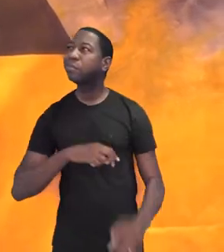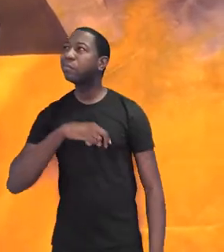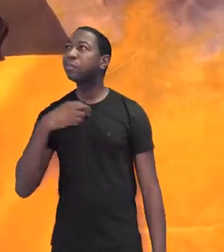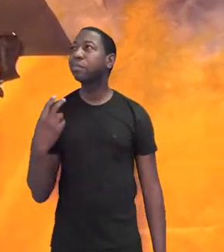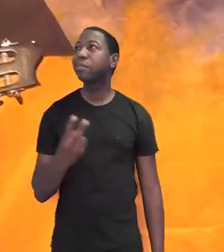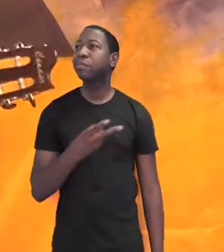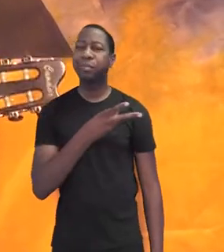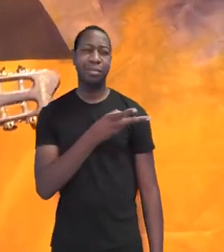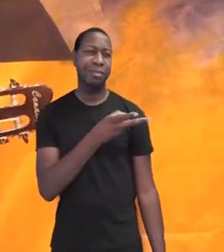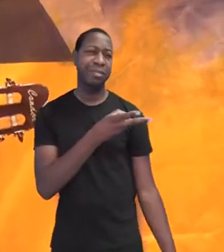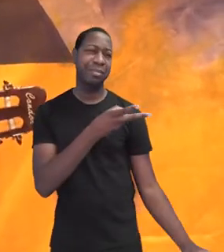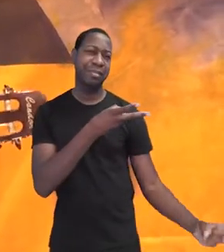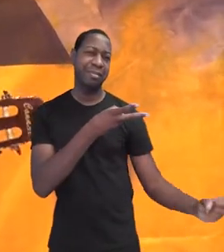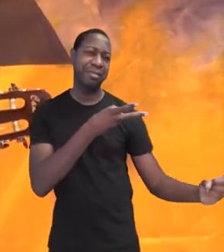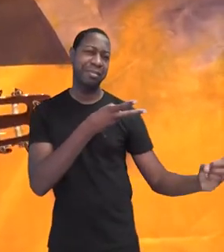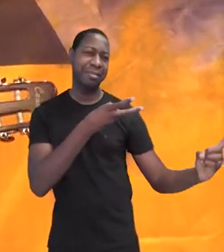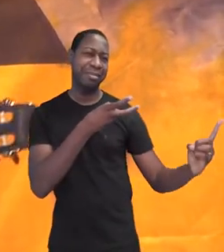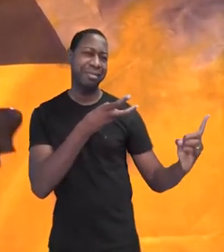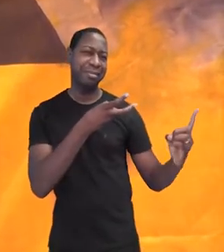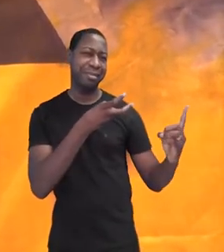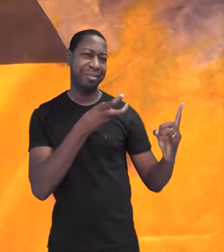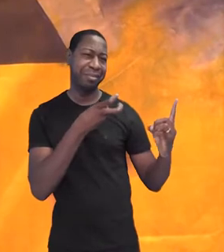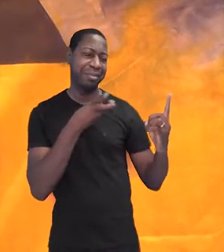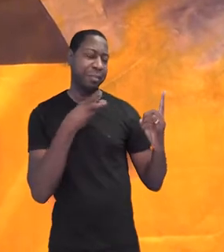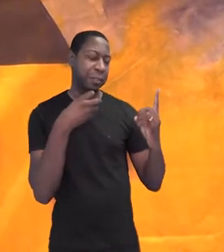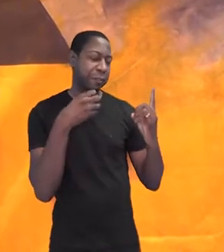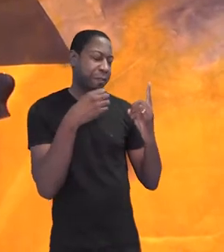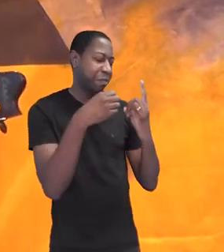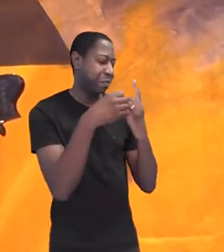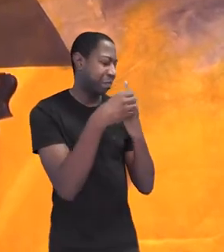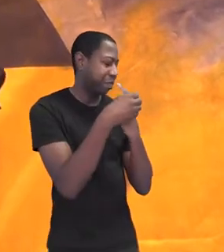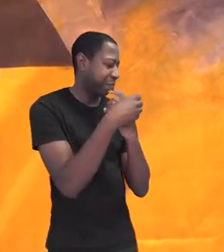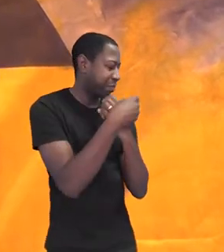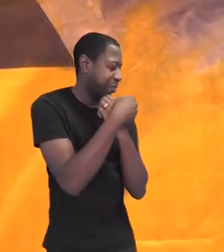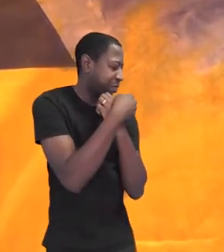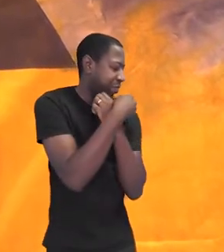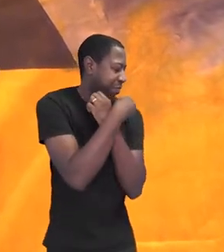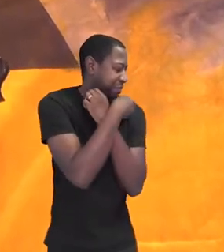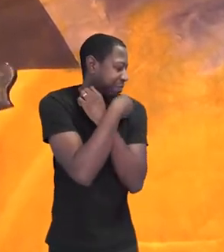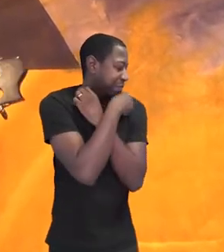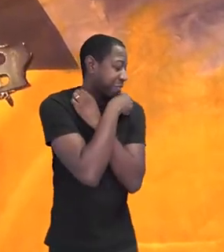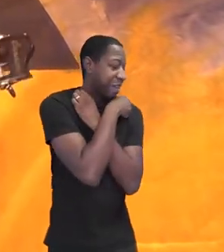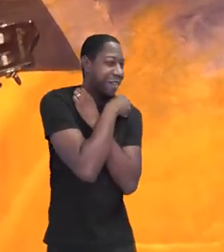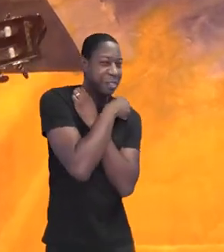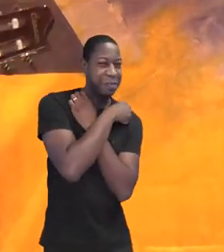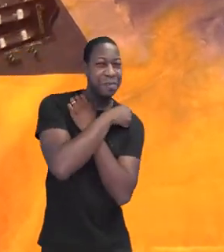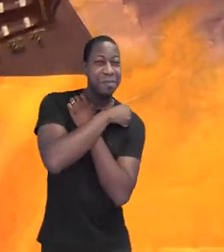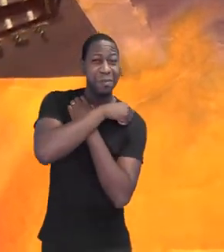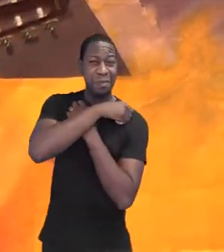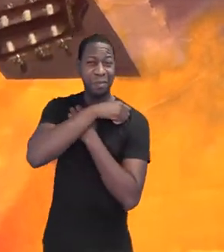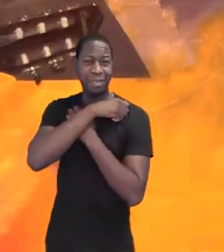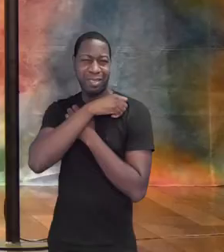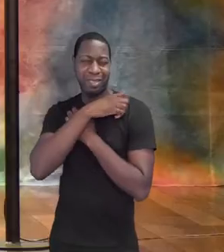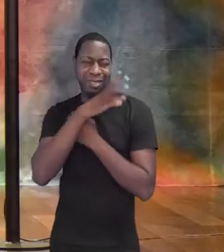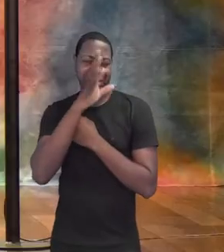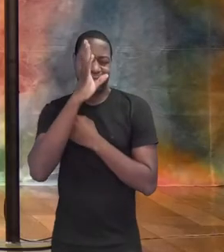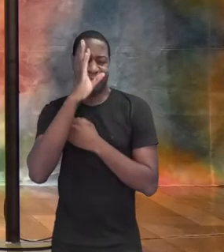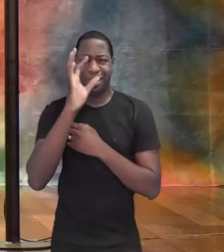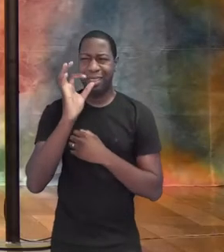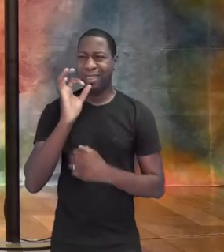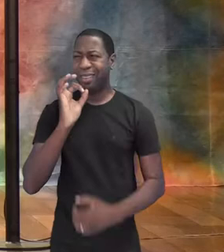receber somente esse abraço devagar que você me dá,